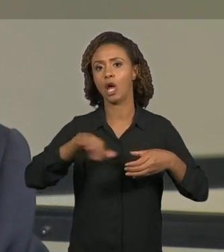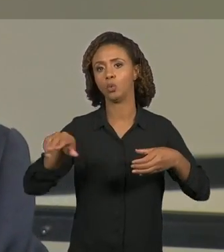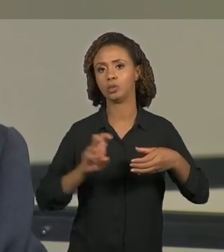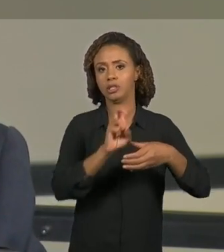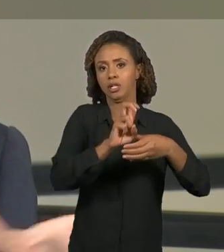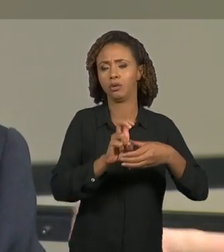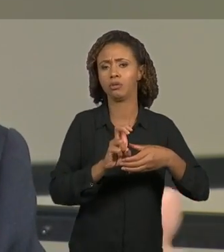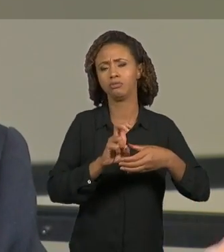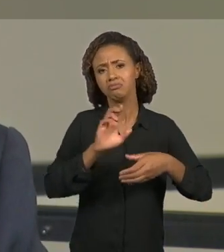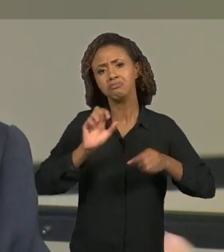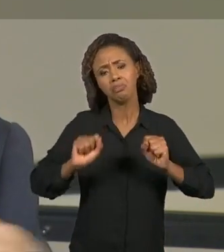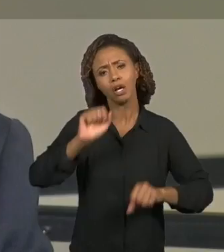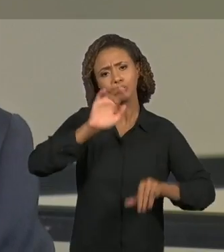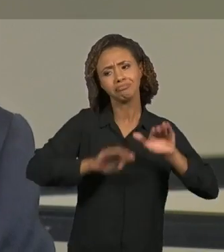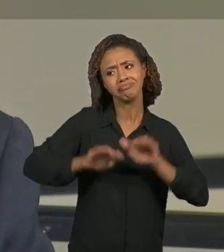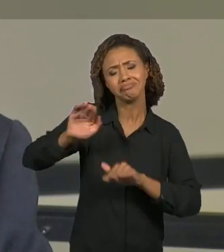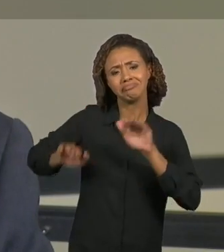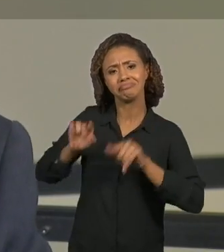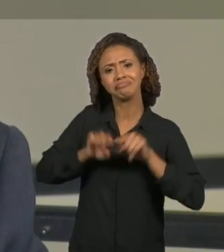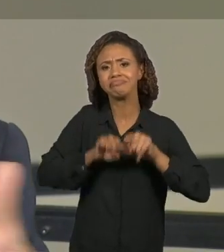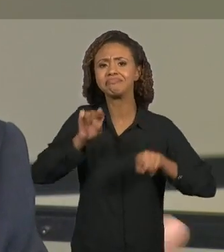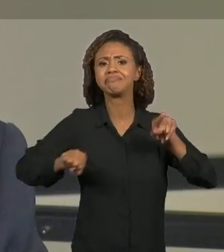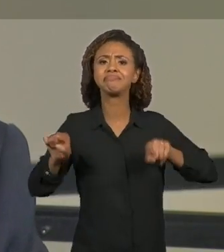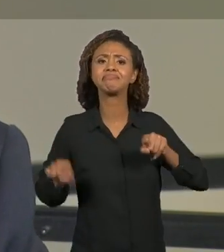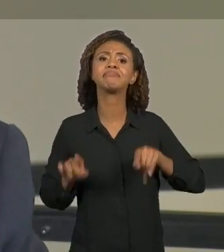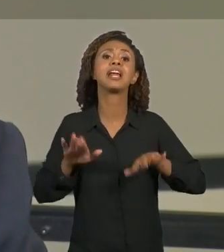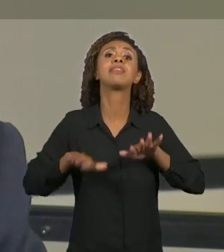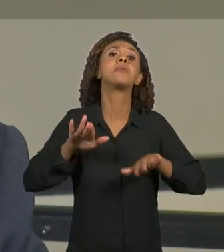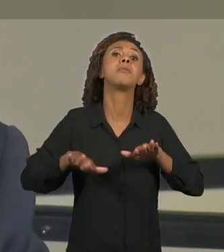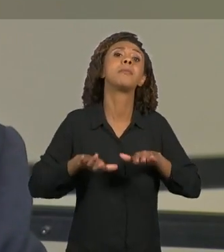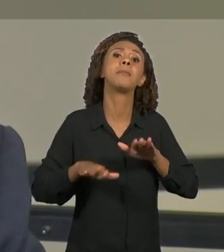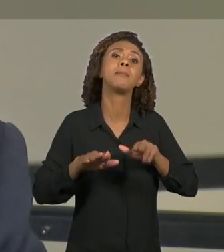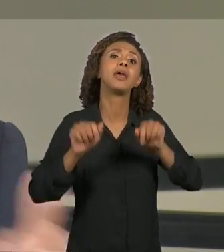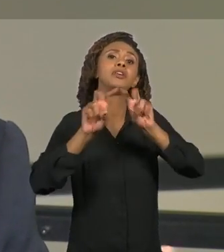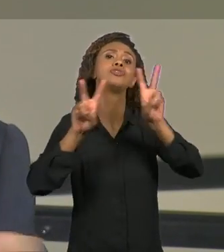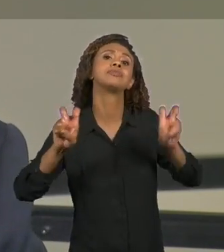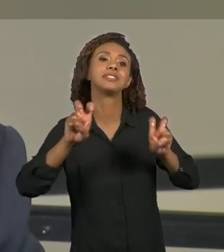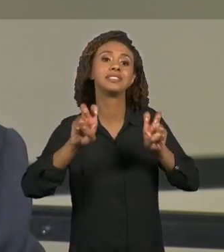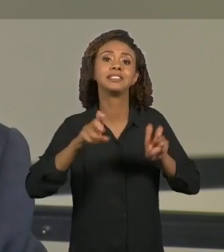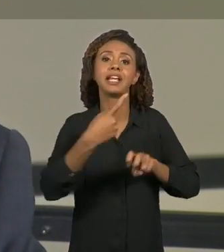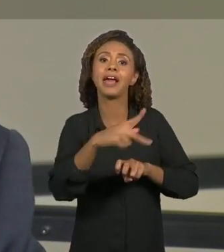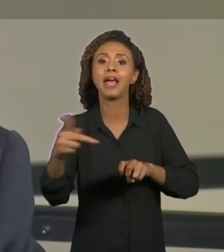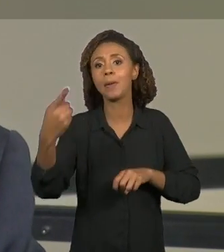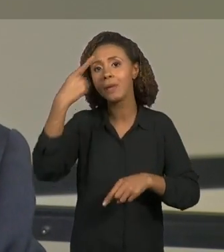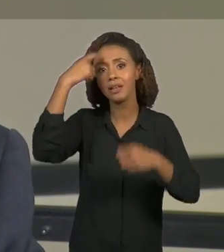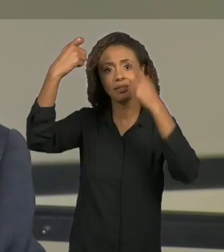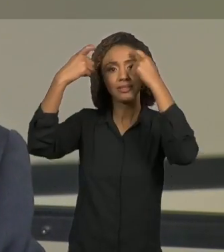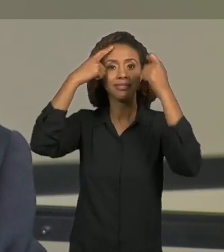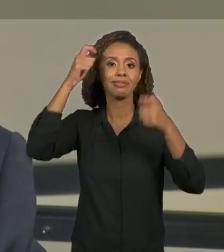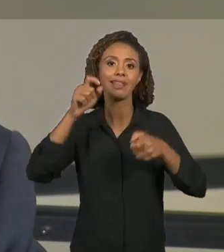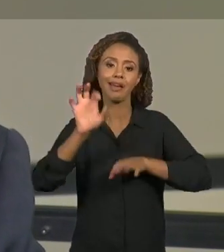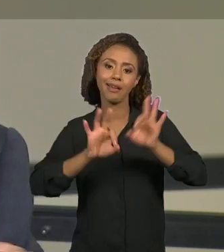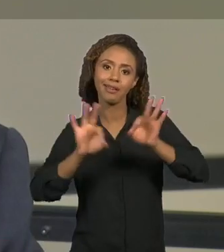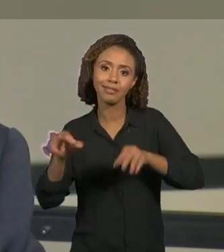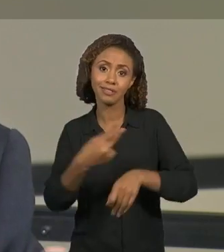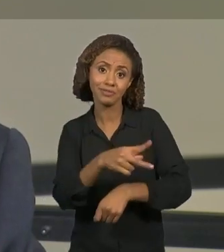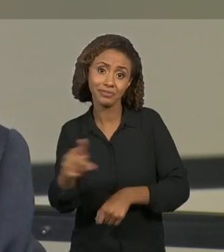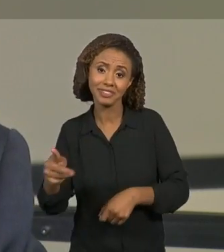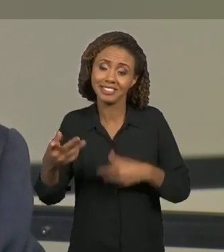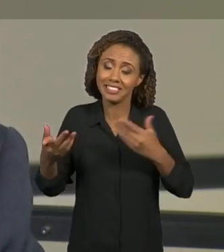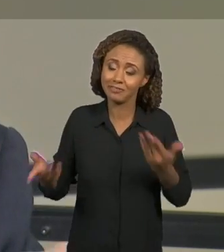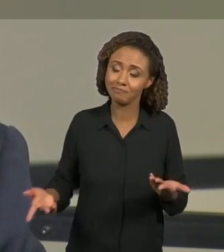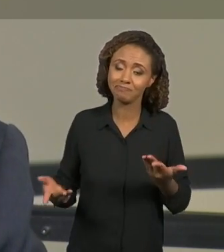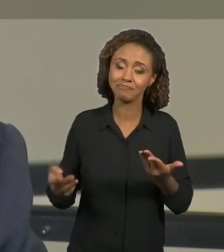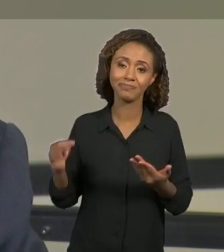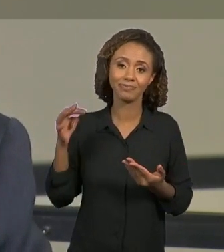ser variável em função da necessidade das ideias que forem surgindo né ao longo do curso né pessoal